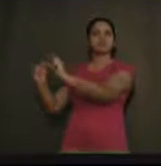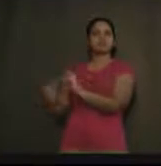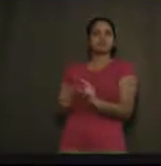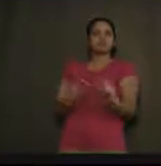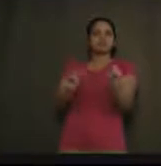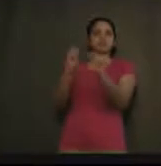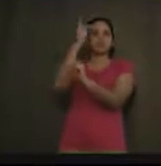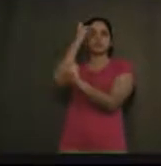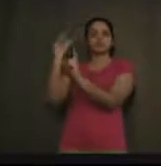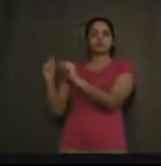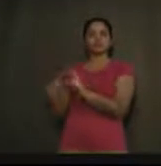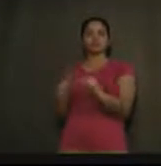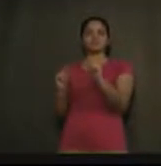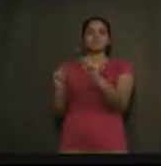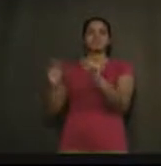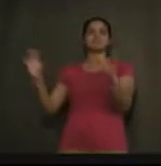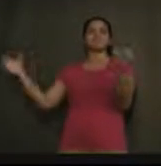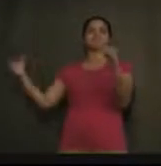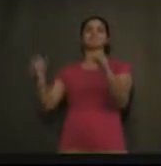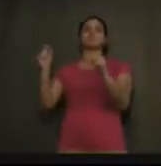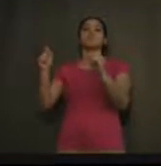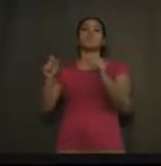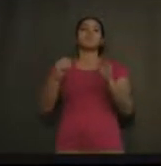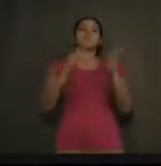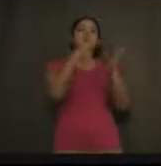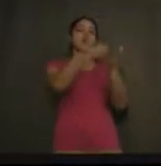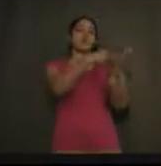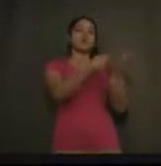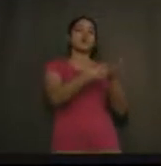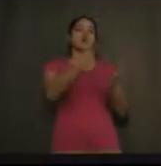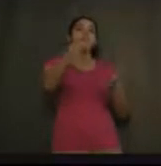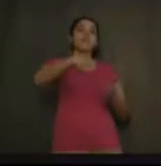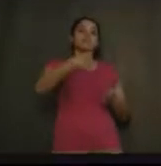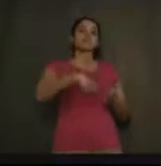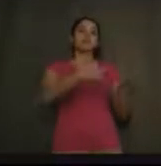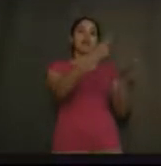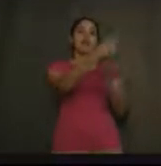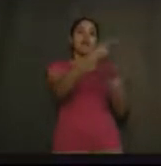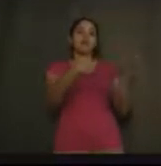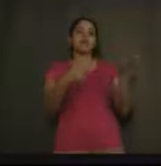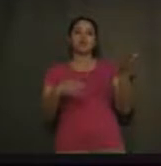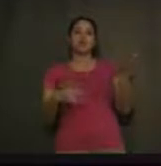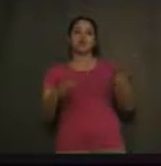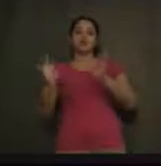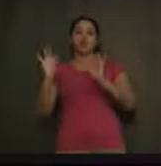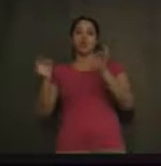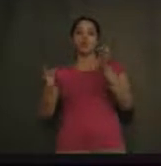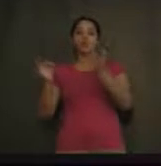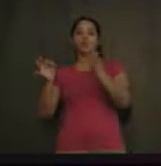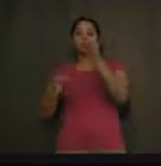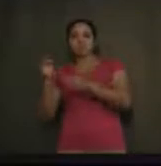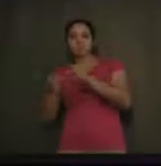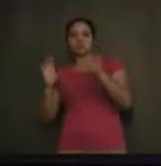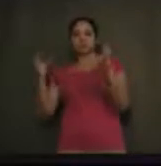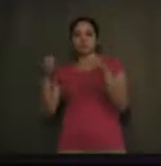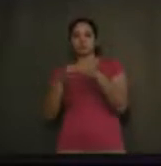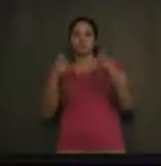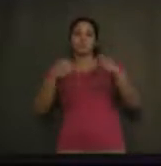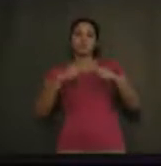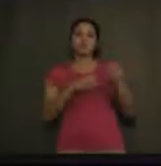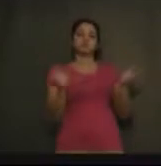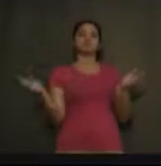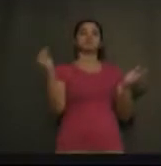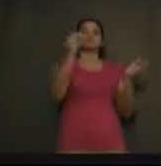o relatório final do júri teria que comentar sobre o erro, coisa que seria extremamente embaraçosa para Mitaclef.